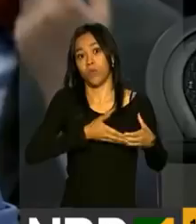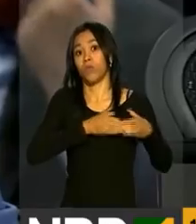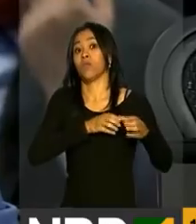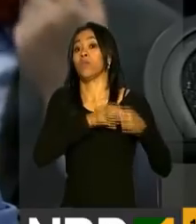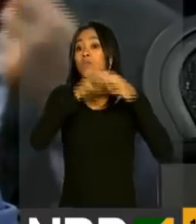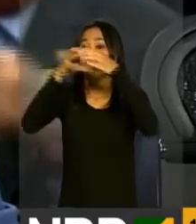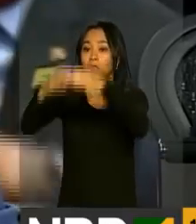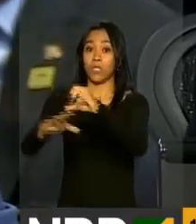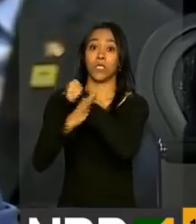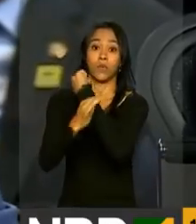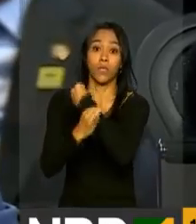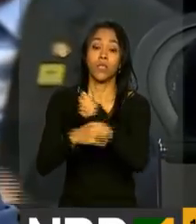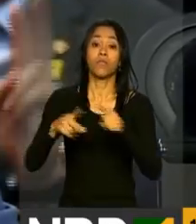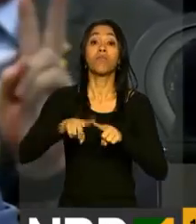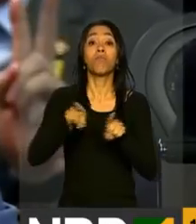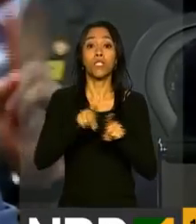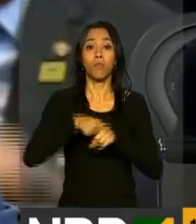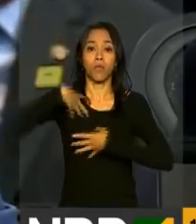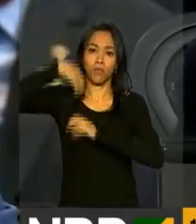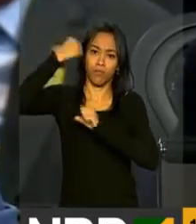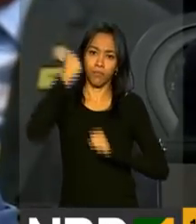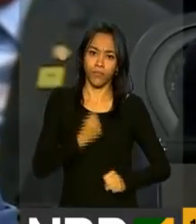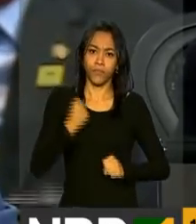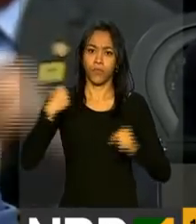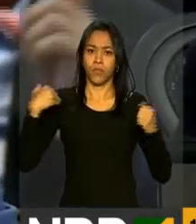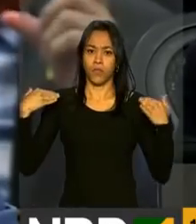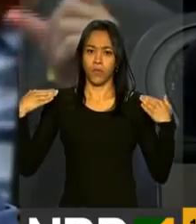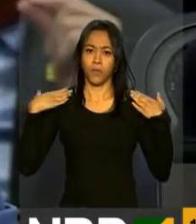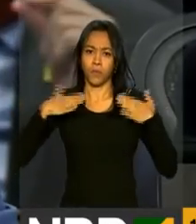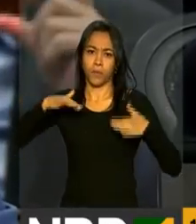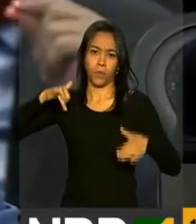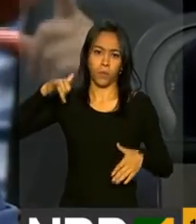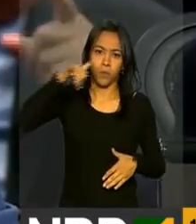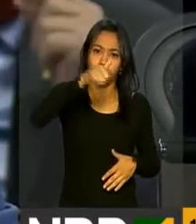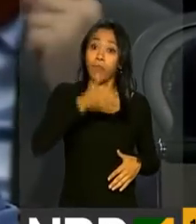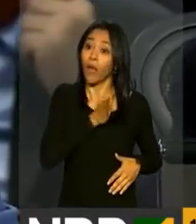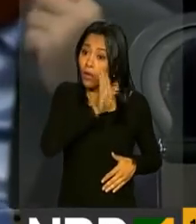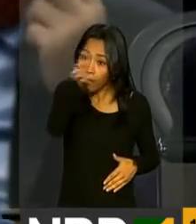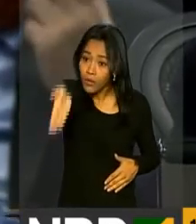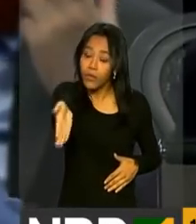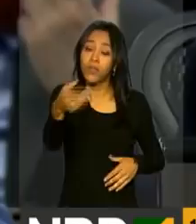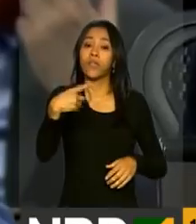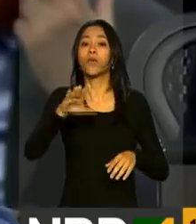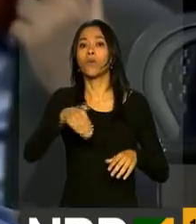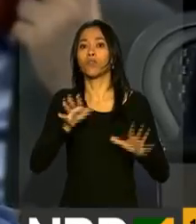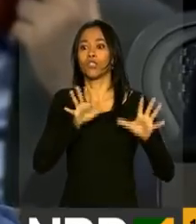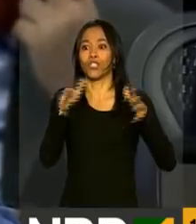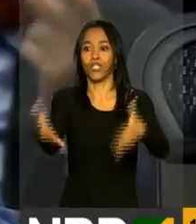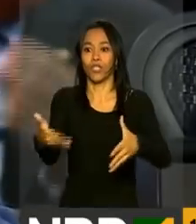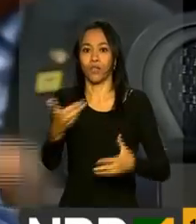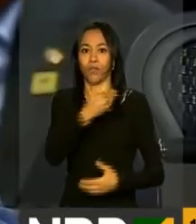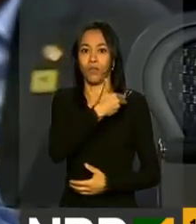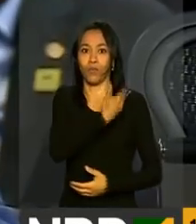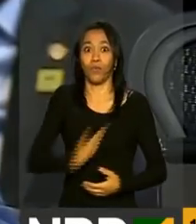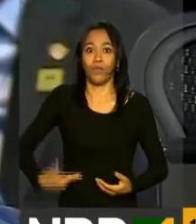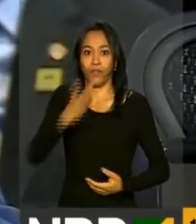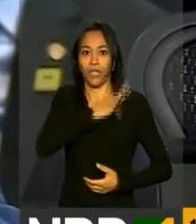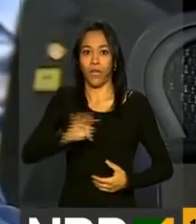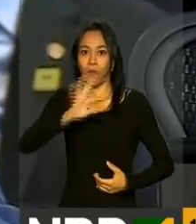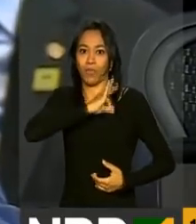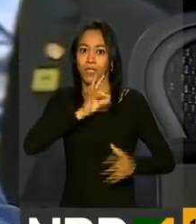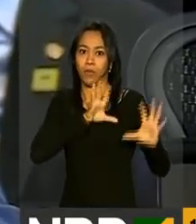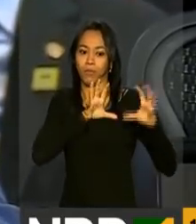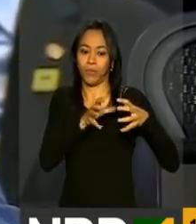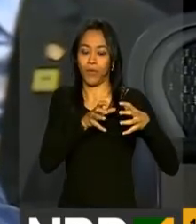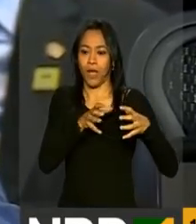nos estados brasileiros e é interessante toda vez que chego às forças federais e as forças armadas a um aplauso